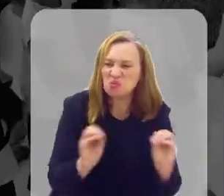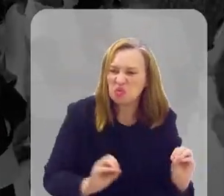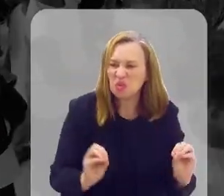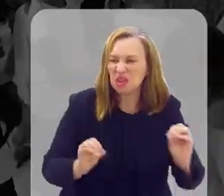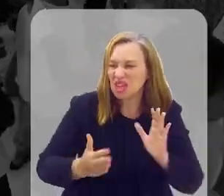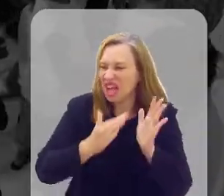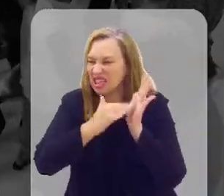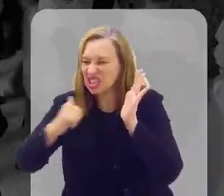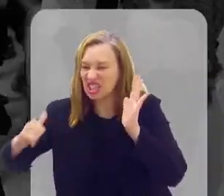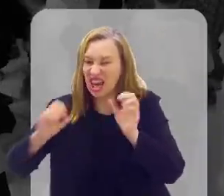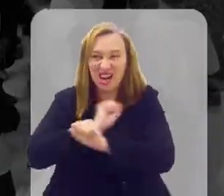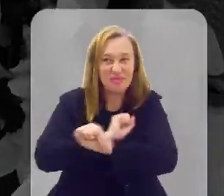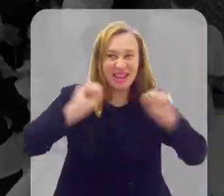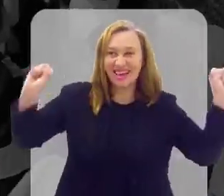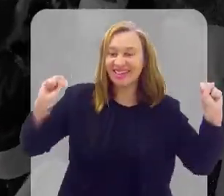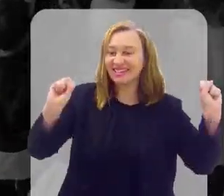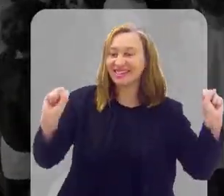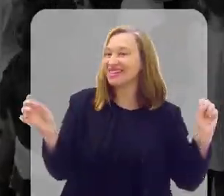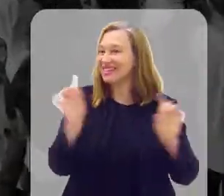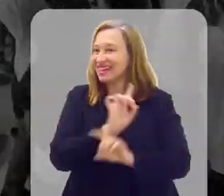gira, todo mundo!